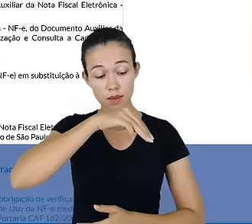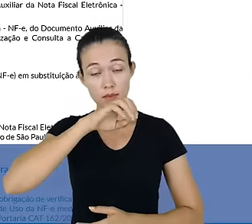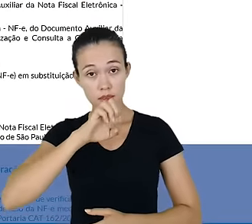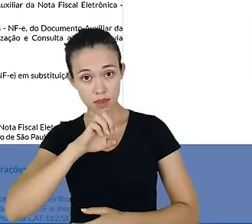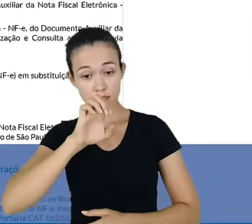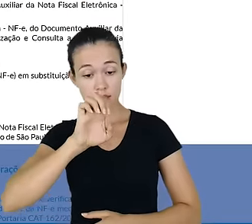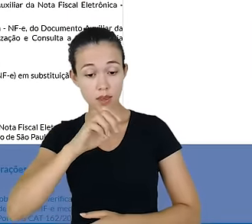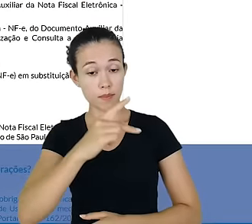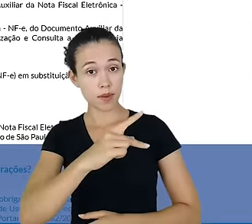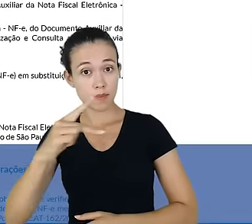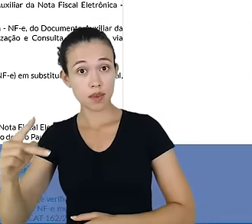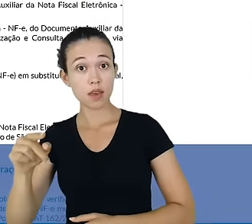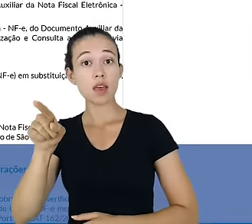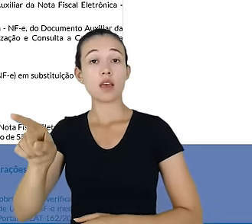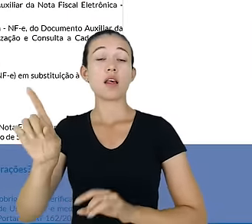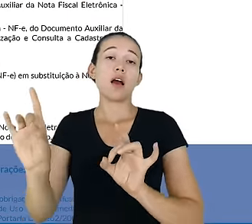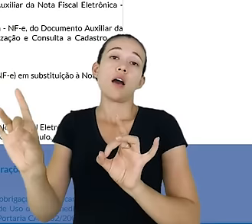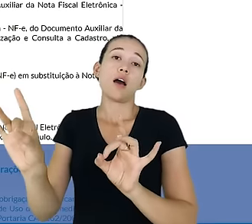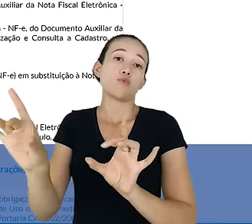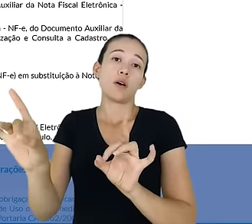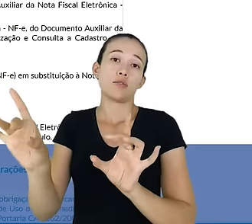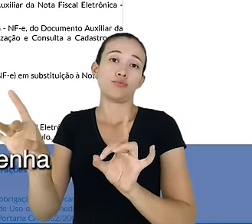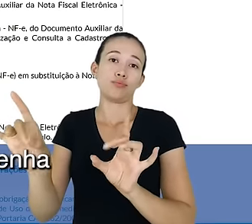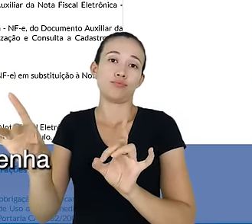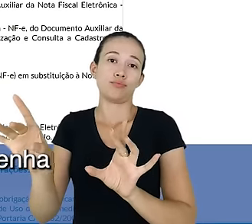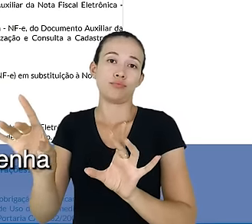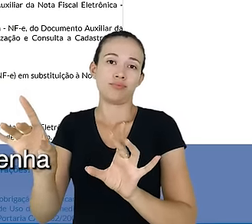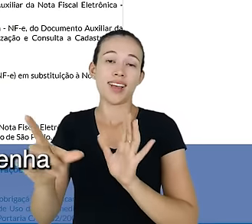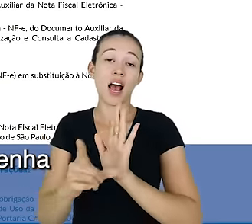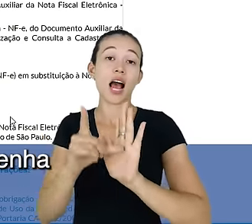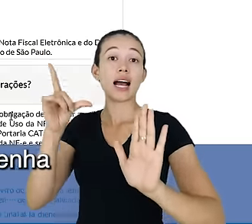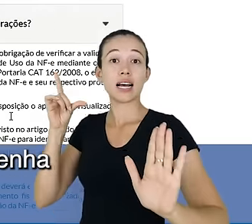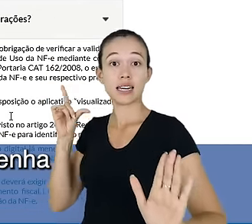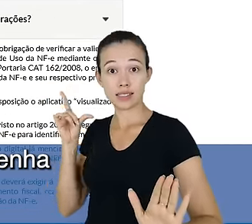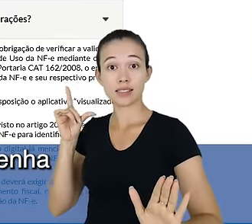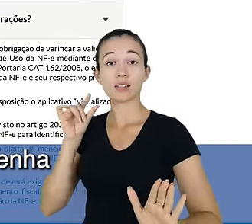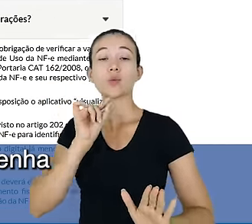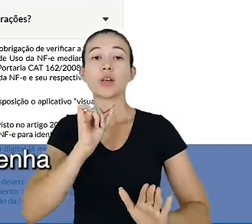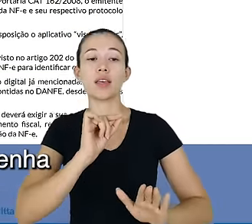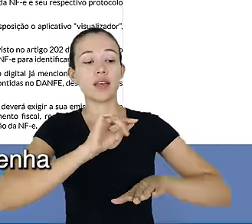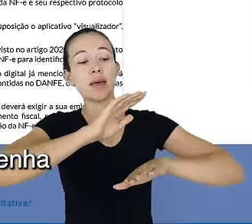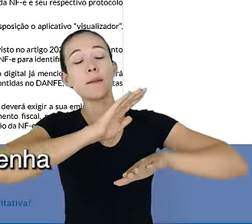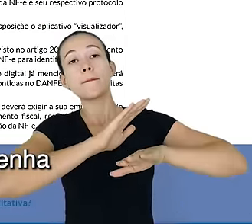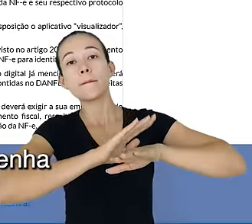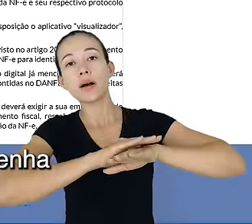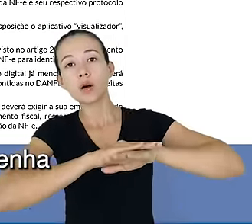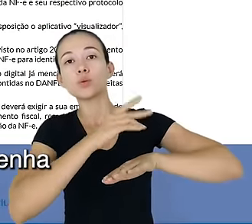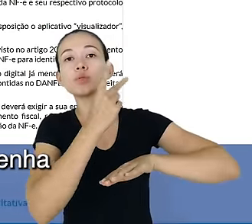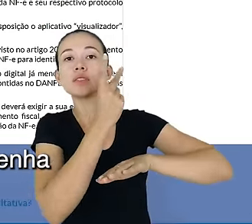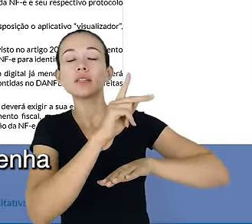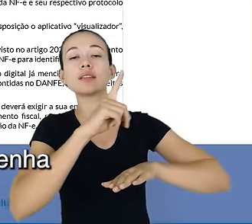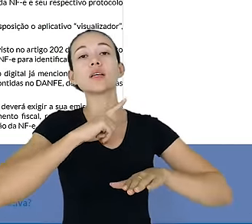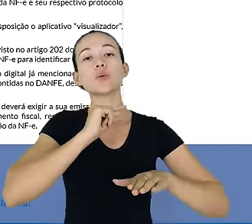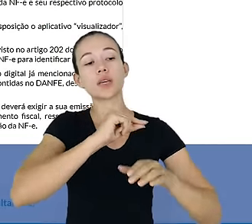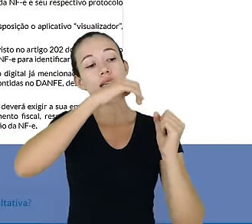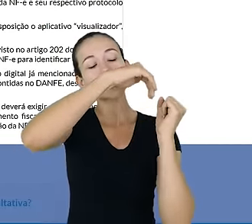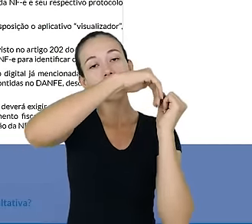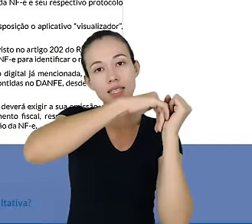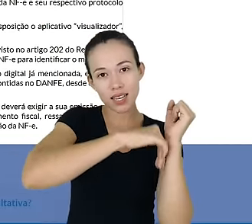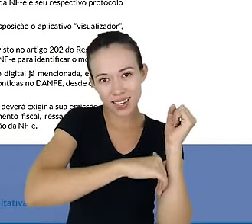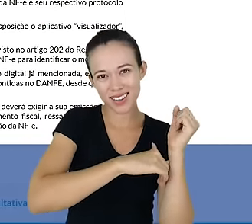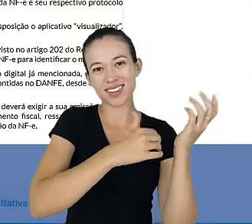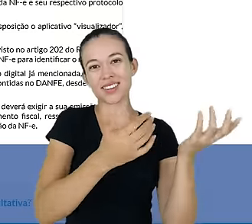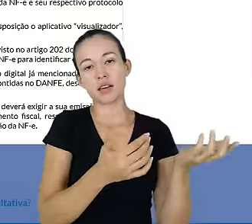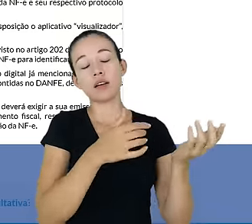seguem automaticamente mudou antigamente a pessoa tinha que ter a senha do posto fiscal eletrônica eh ela